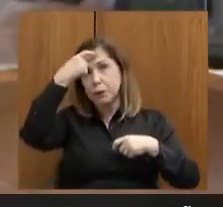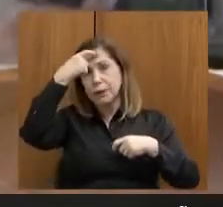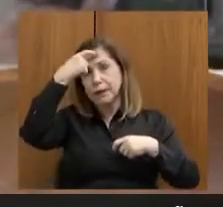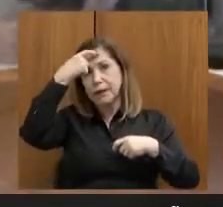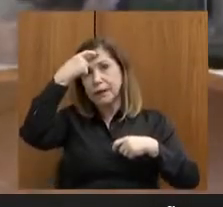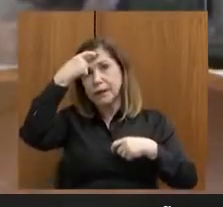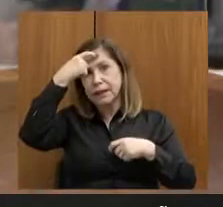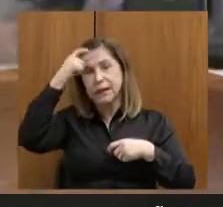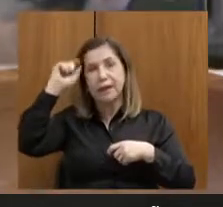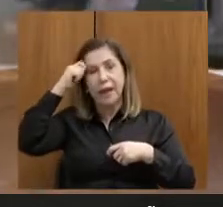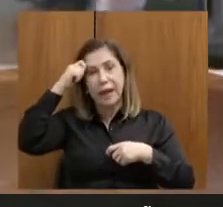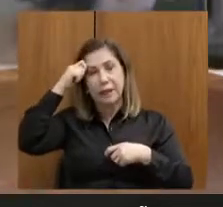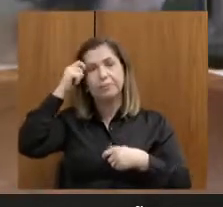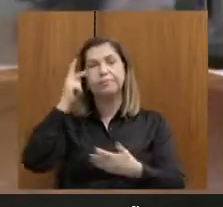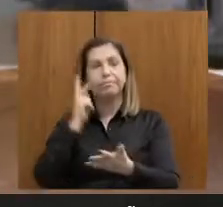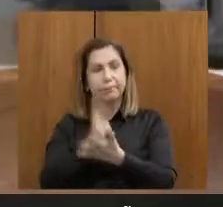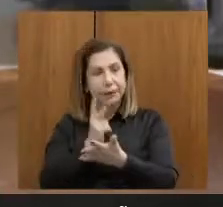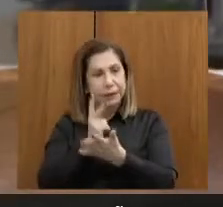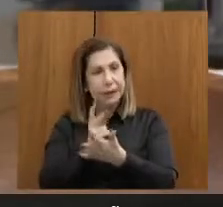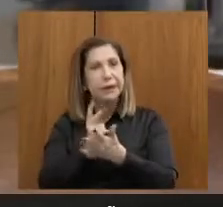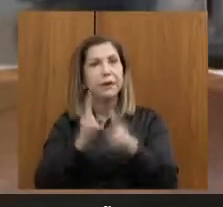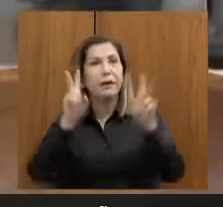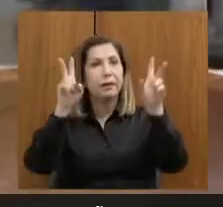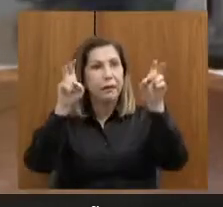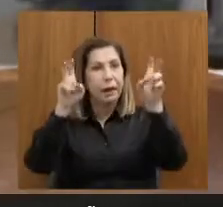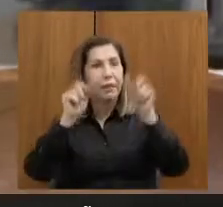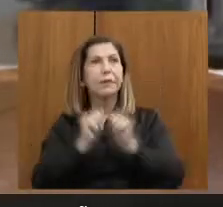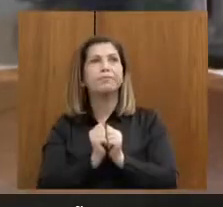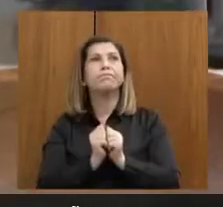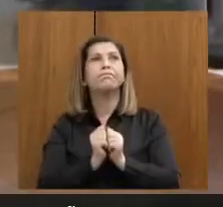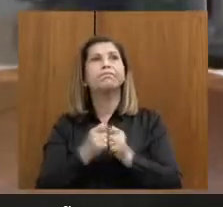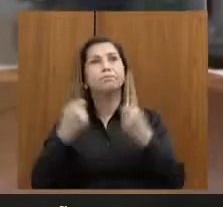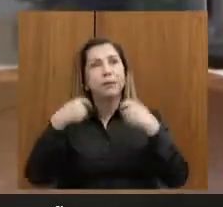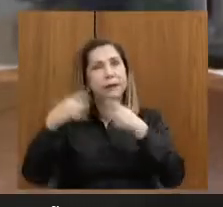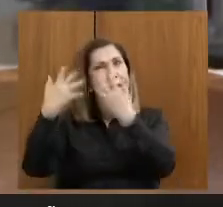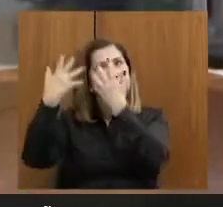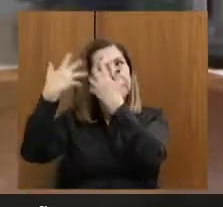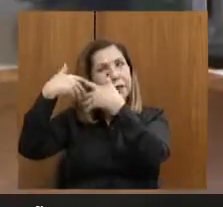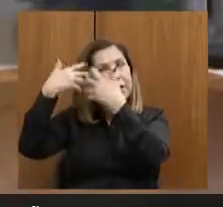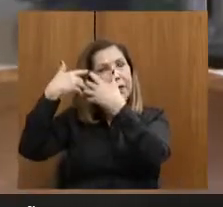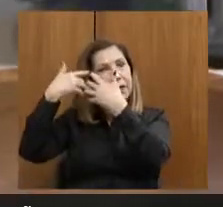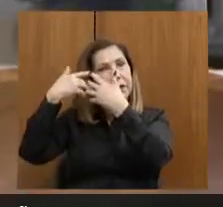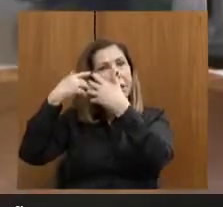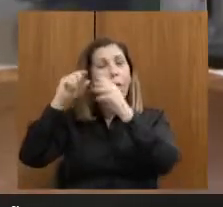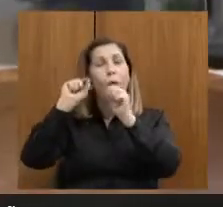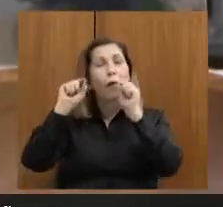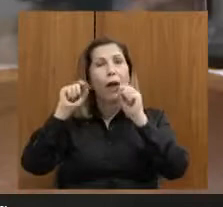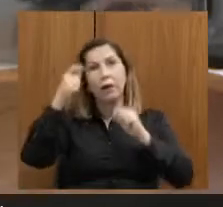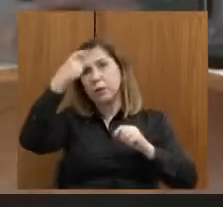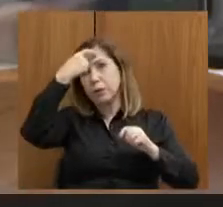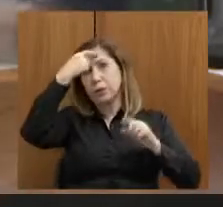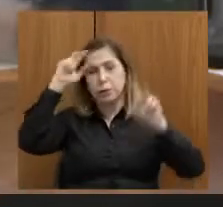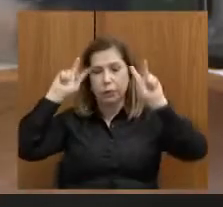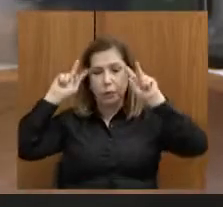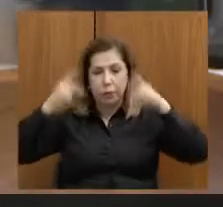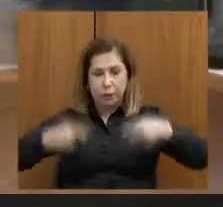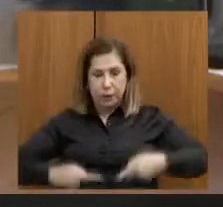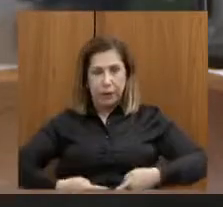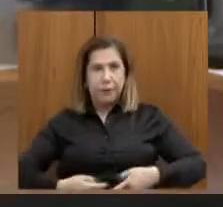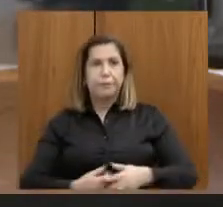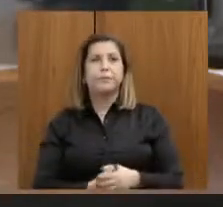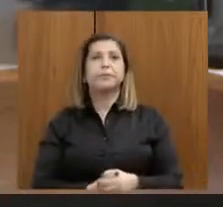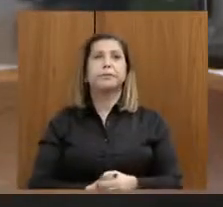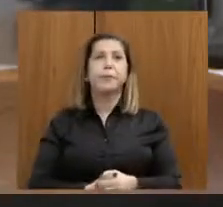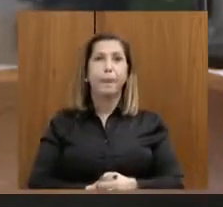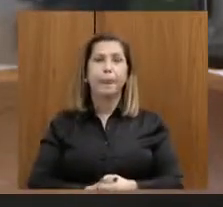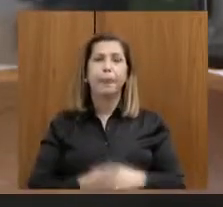negra ainda a gente também tem falado essas reflexões né da consciência humana e uma dessas